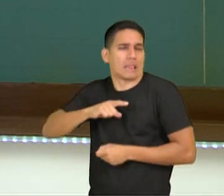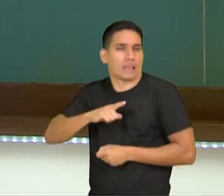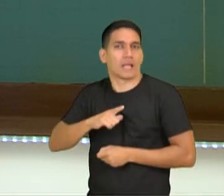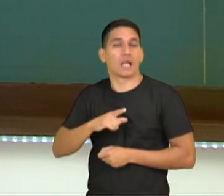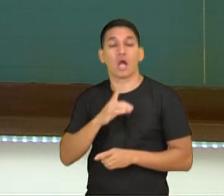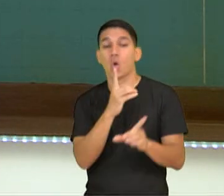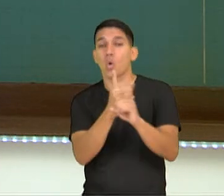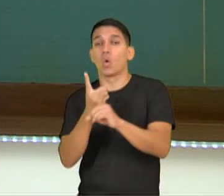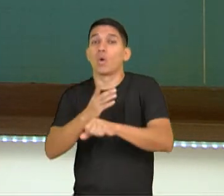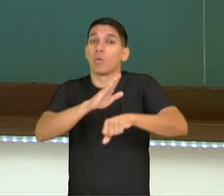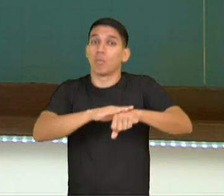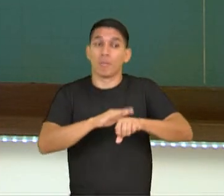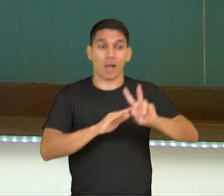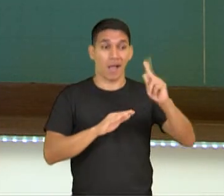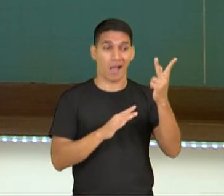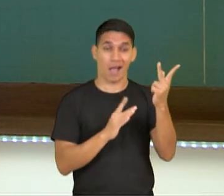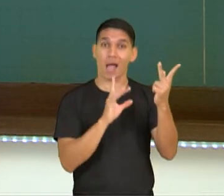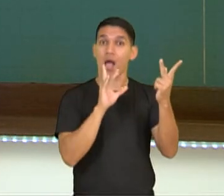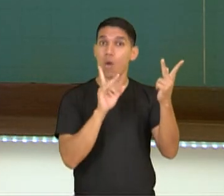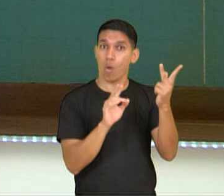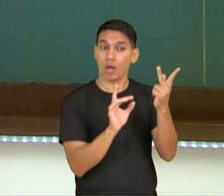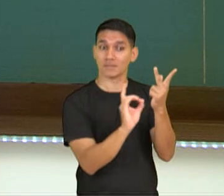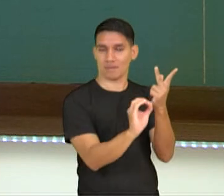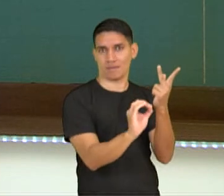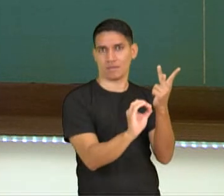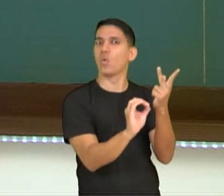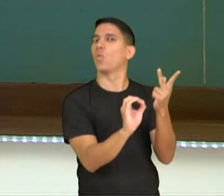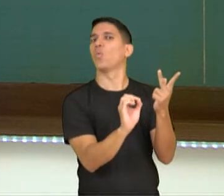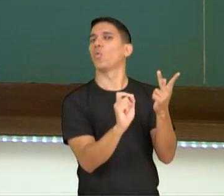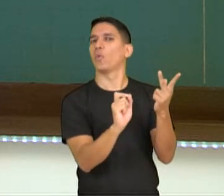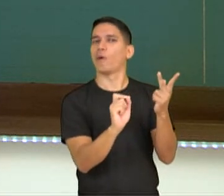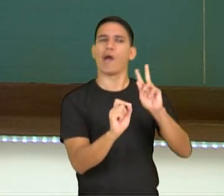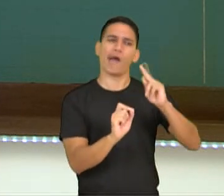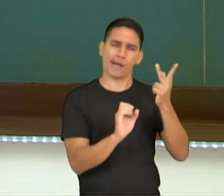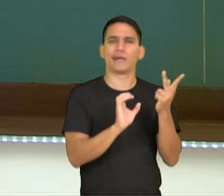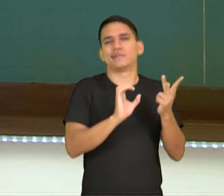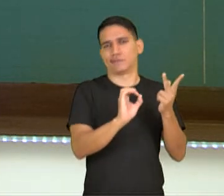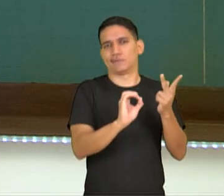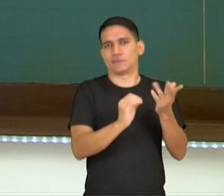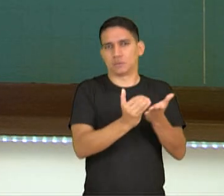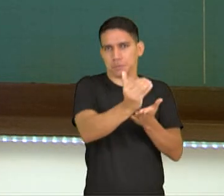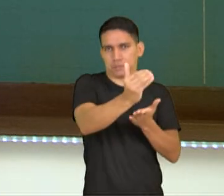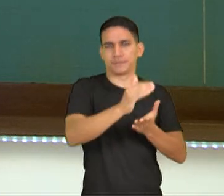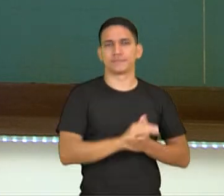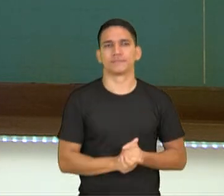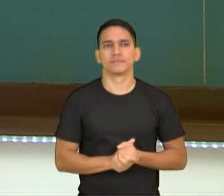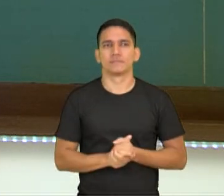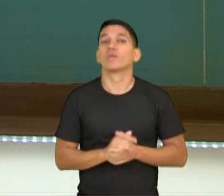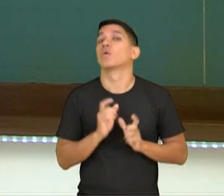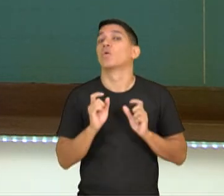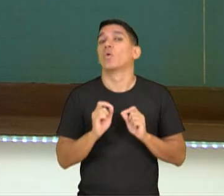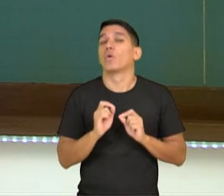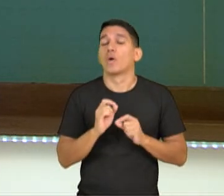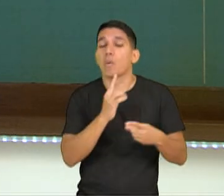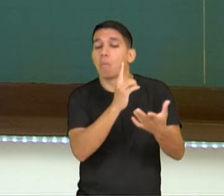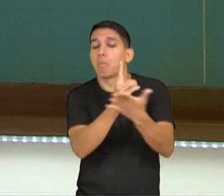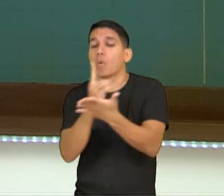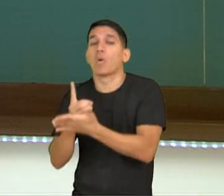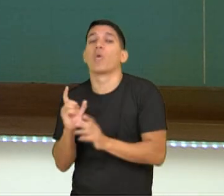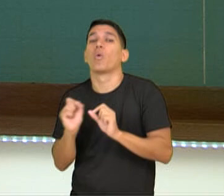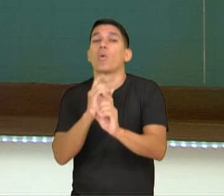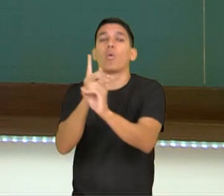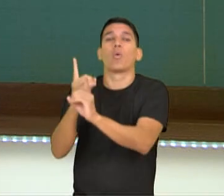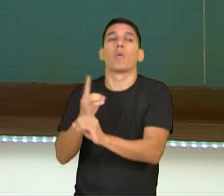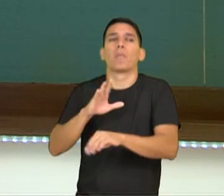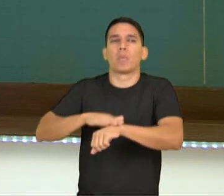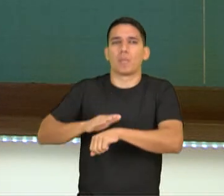os pontos em que h é igual a zero, né? Então, nós temos lá o h igual a zero, tá? Então, vamos encontrar esses pontos. Fazendo